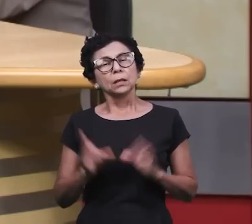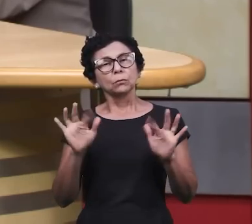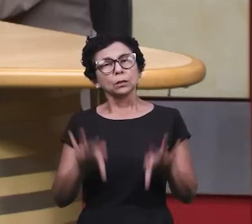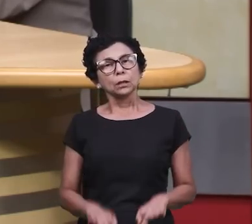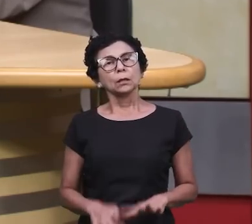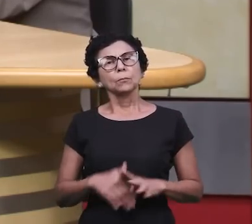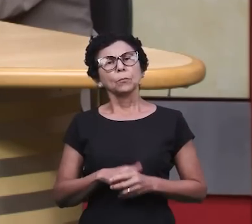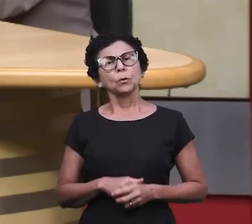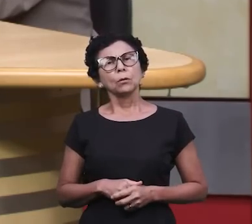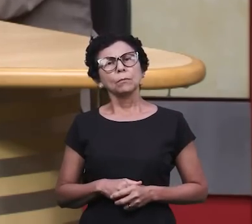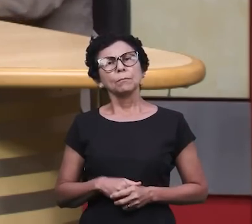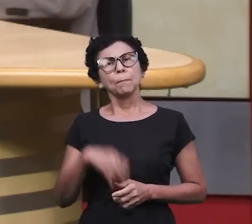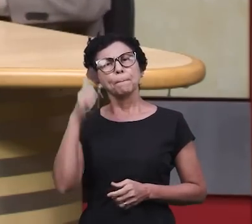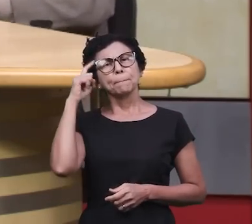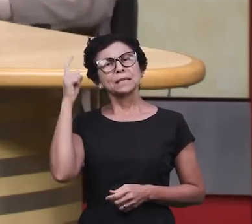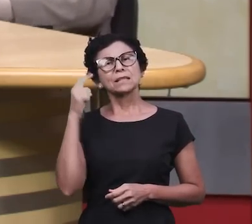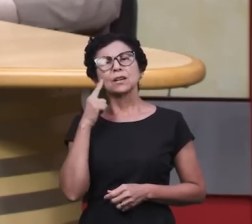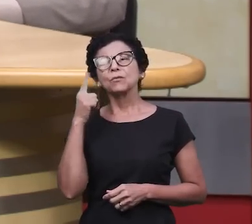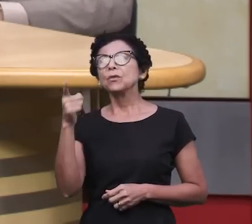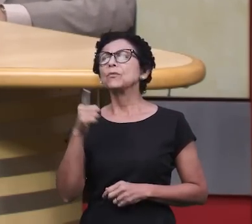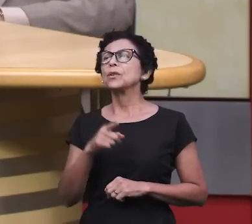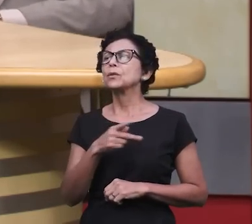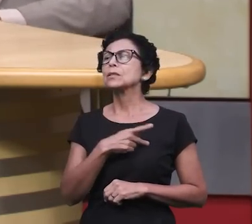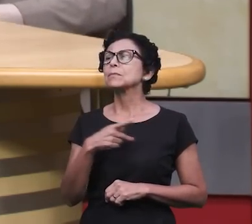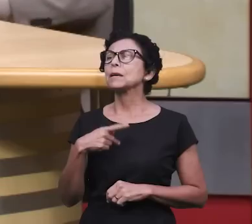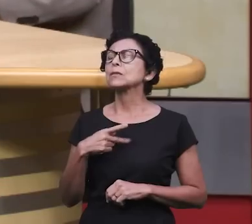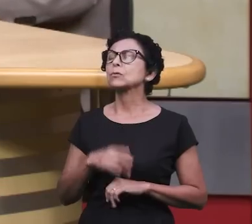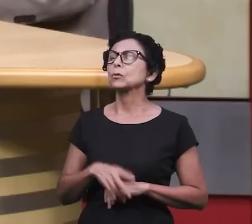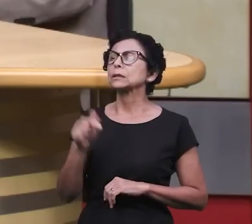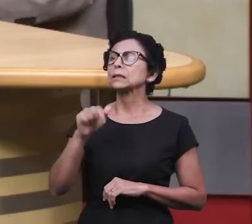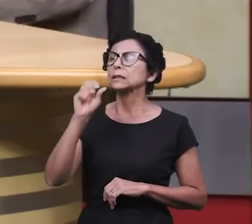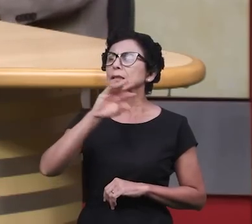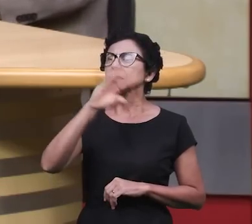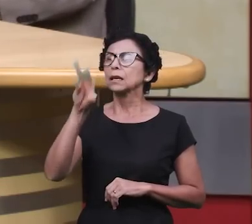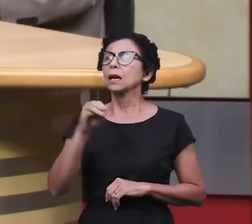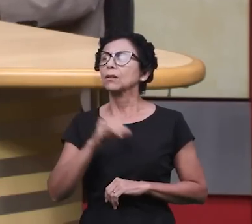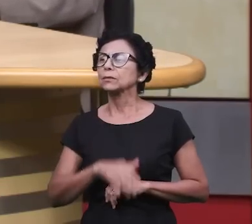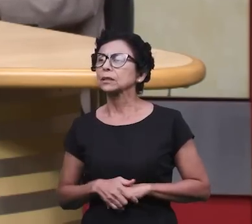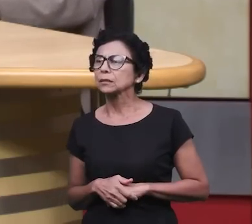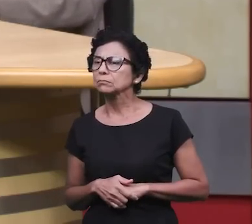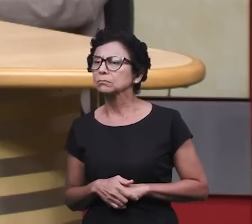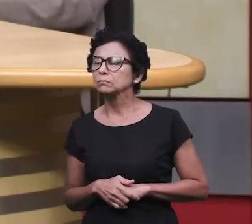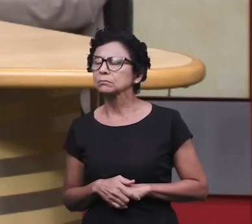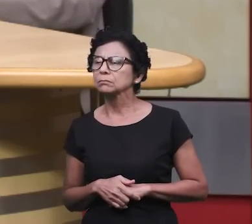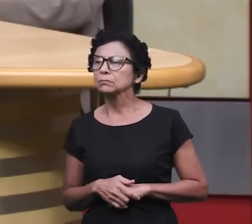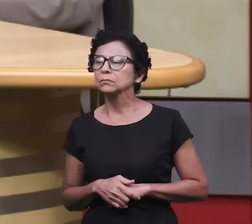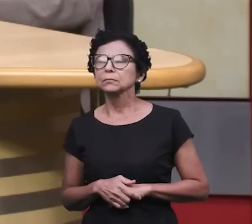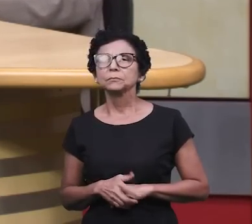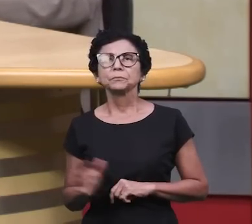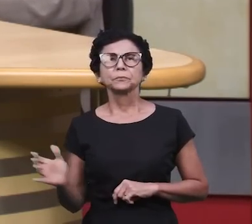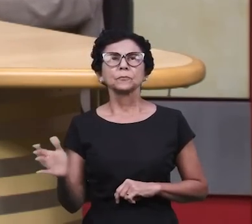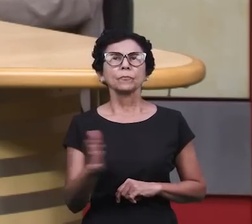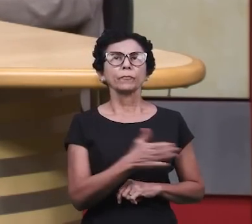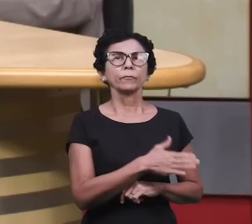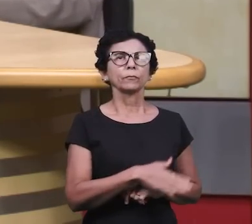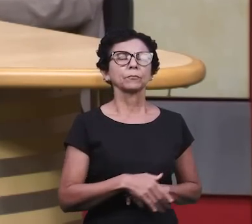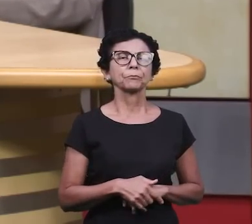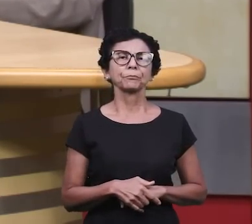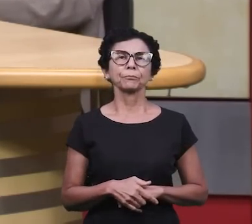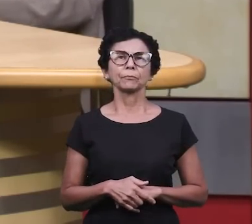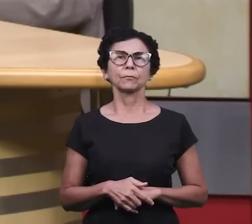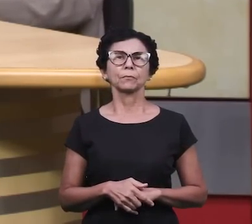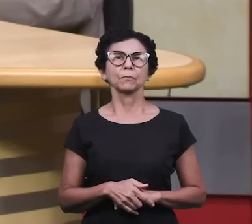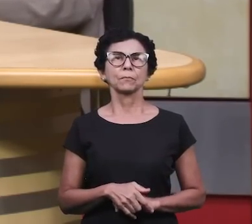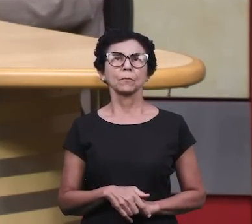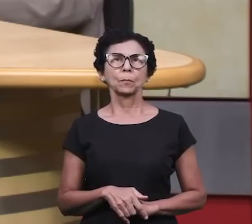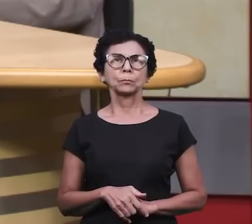saber o que esses pastores da África tinham do Brasil para levar para eles. E aí foi uma coisa notável. Ô Gilson, aquele grupo, quando teve